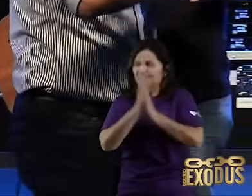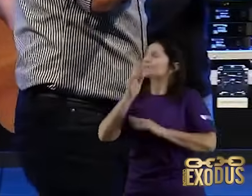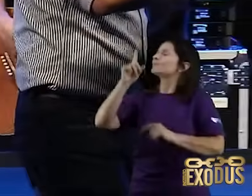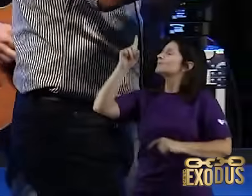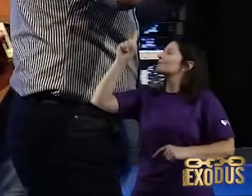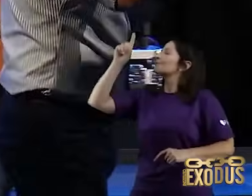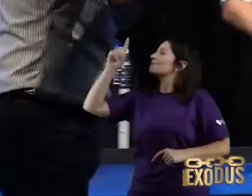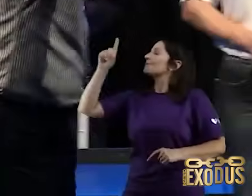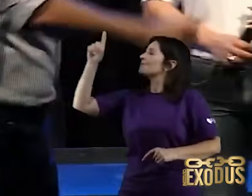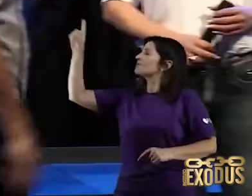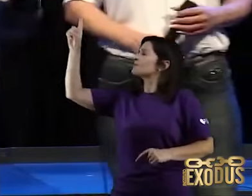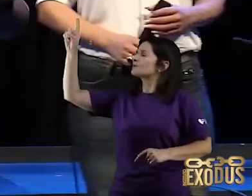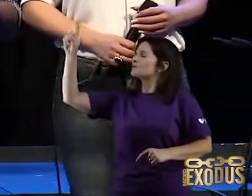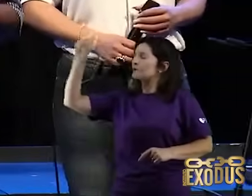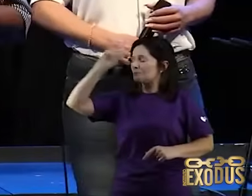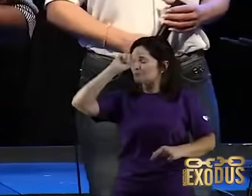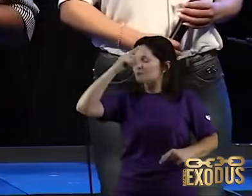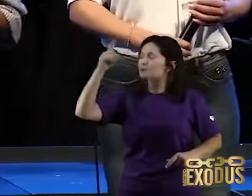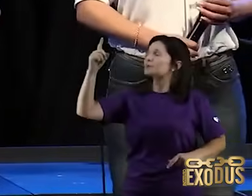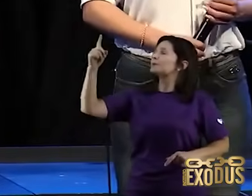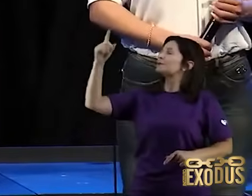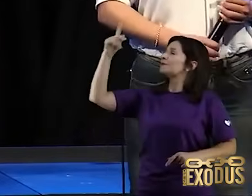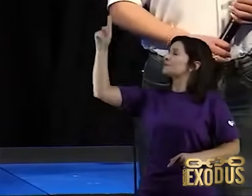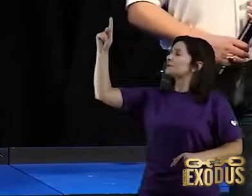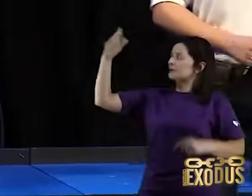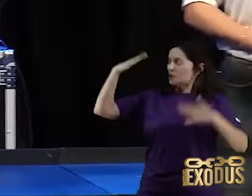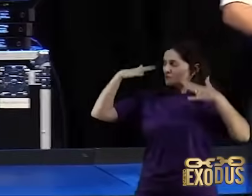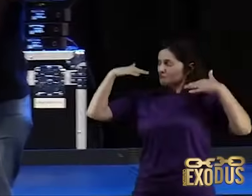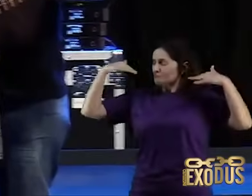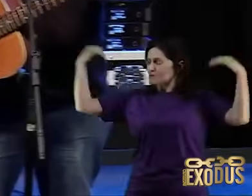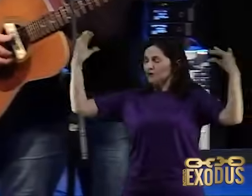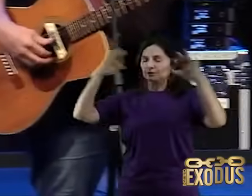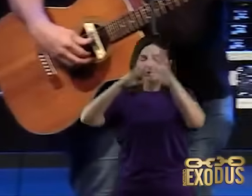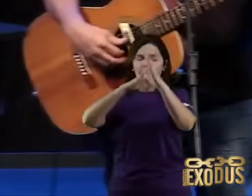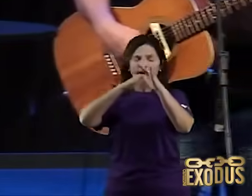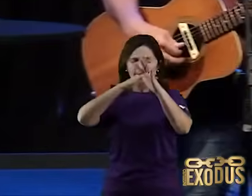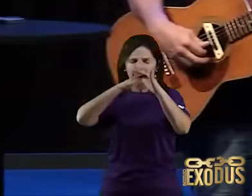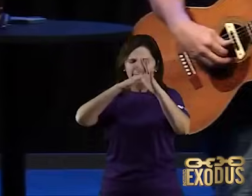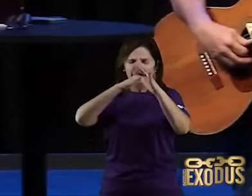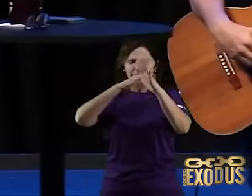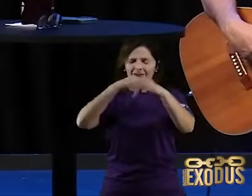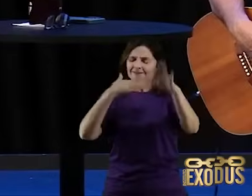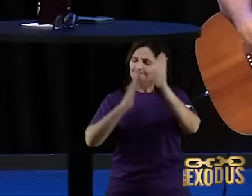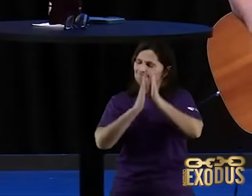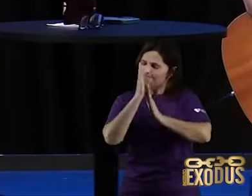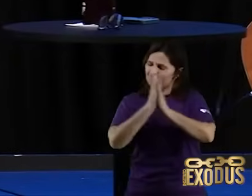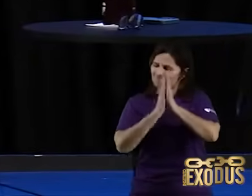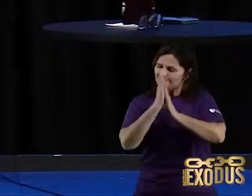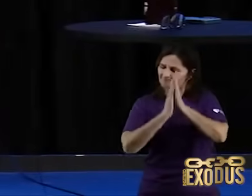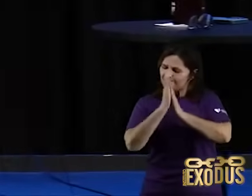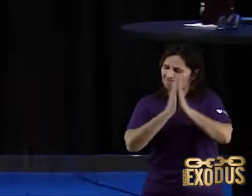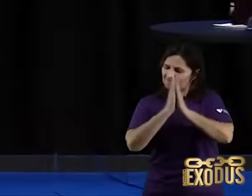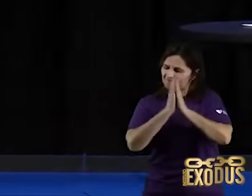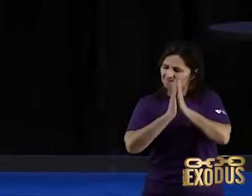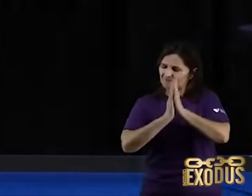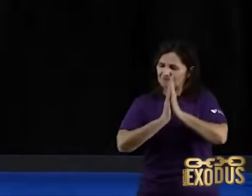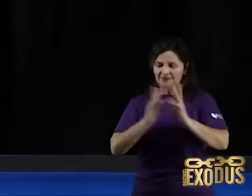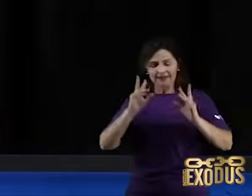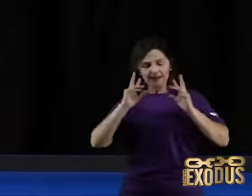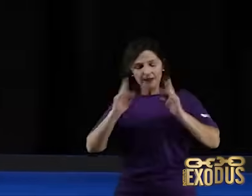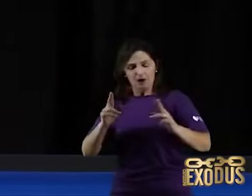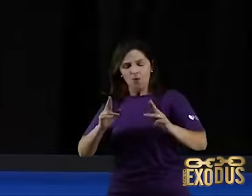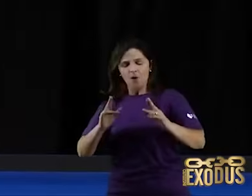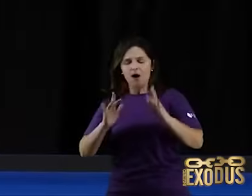tocar tua trombeta Senhor Deus estamos na expectativa como a noiva aguarda o noivo